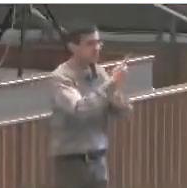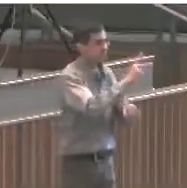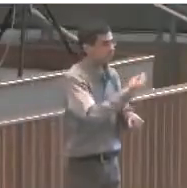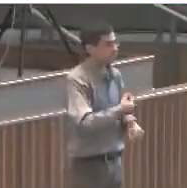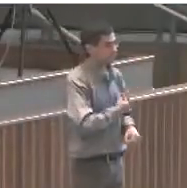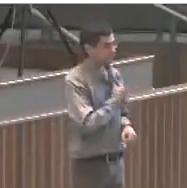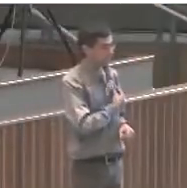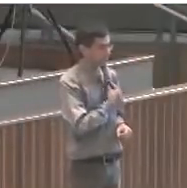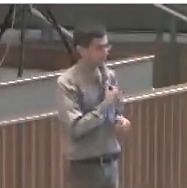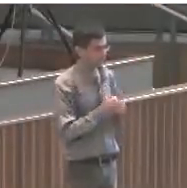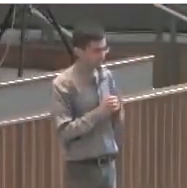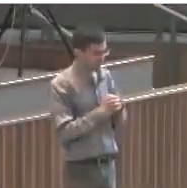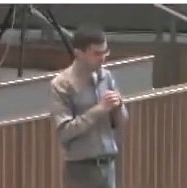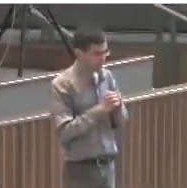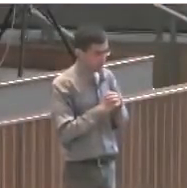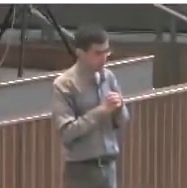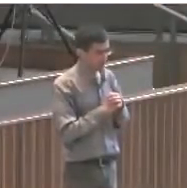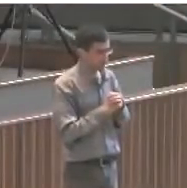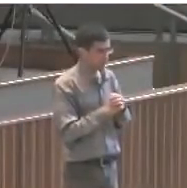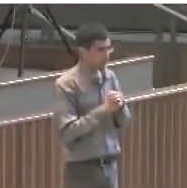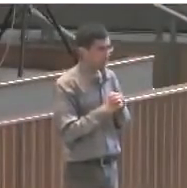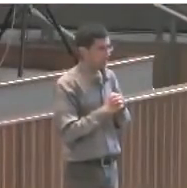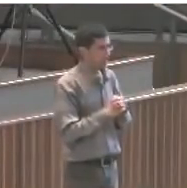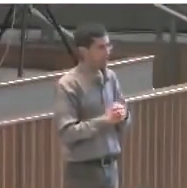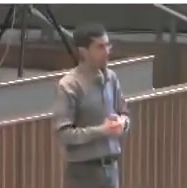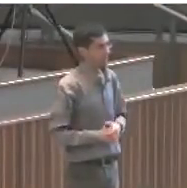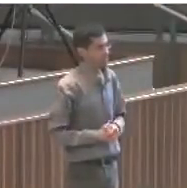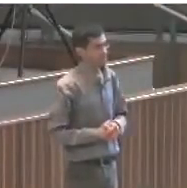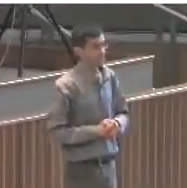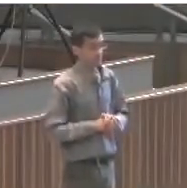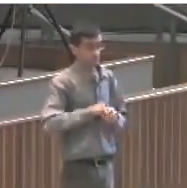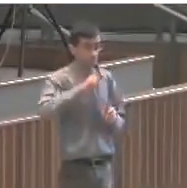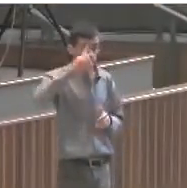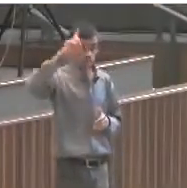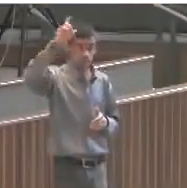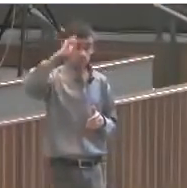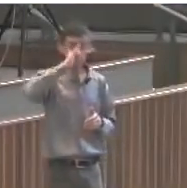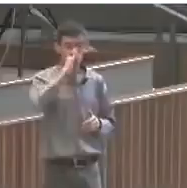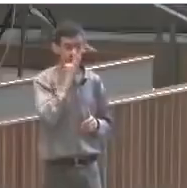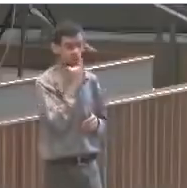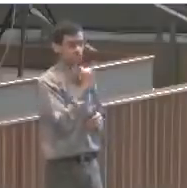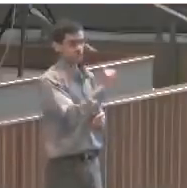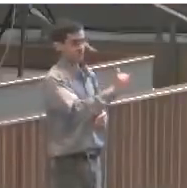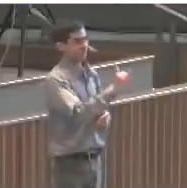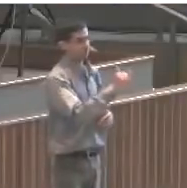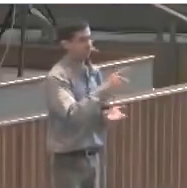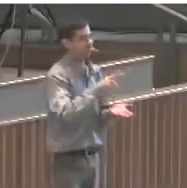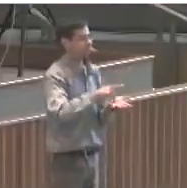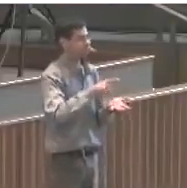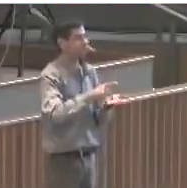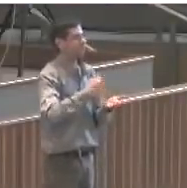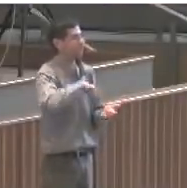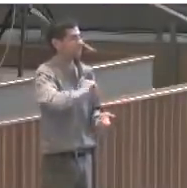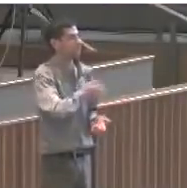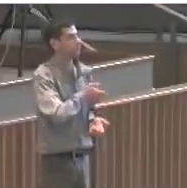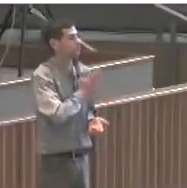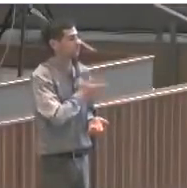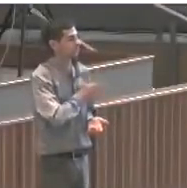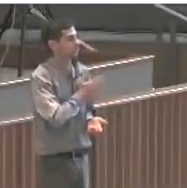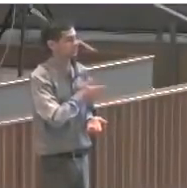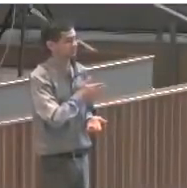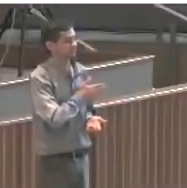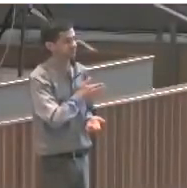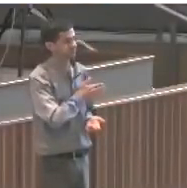meu juízo de deus falar conosco por isso não tem a menor